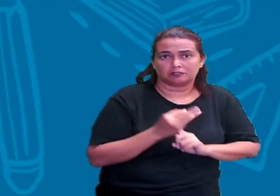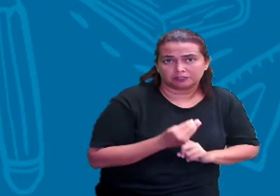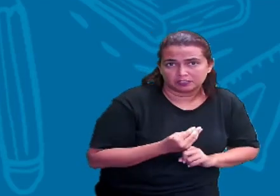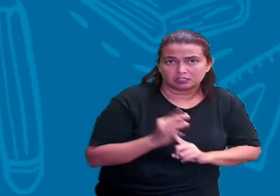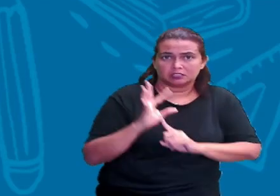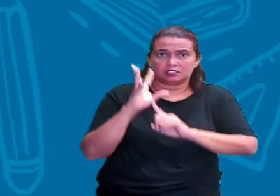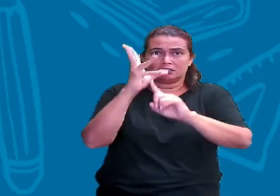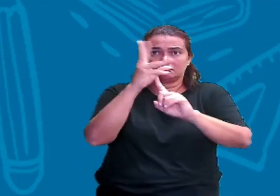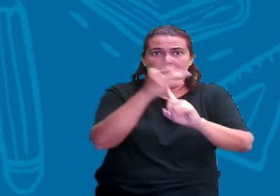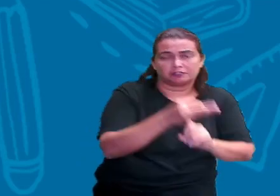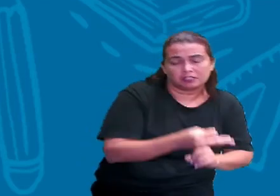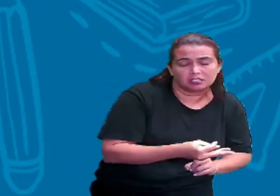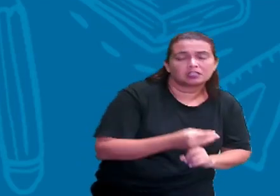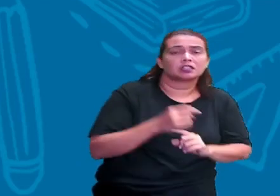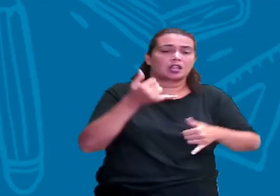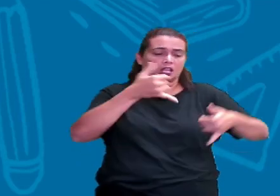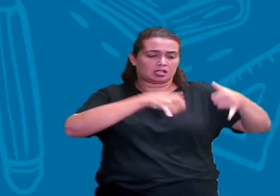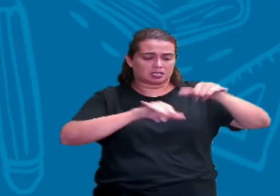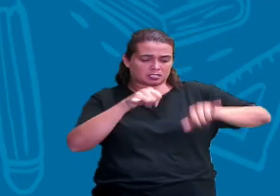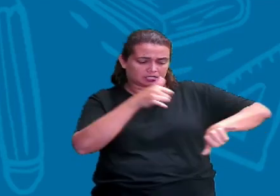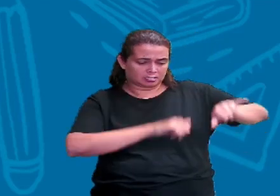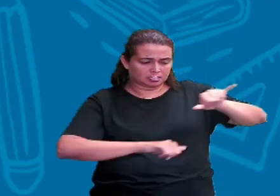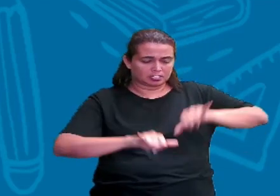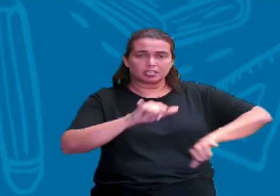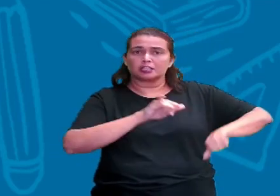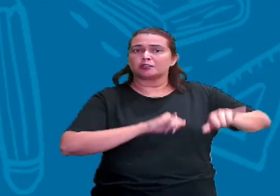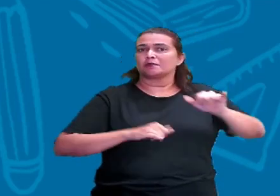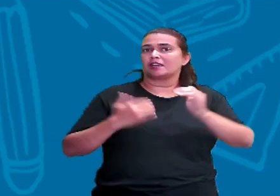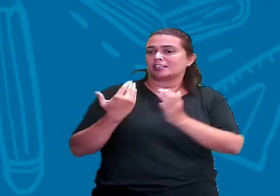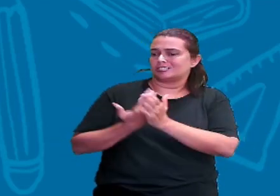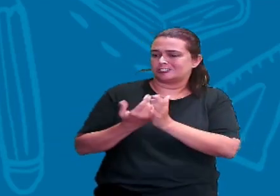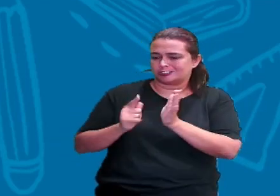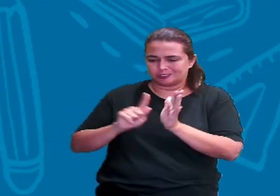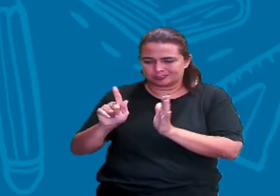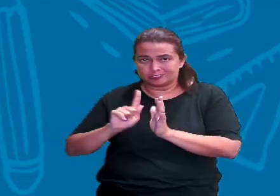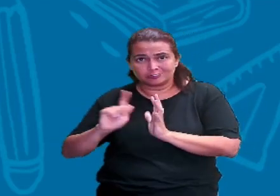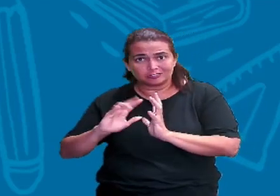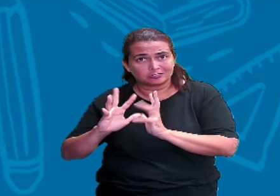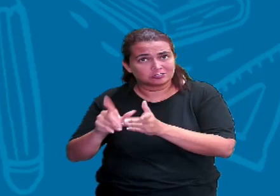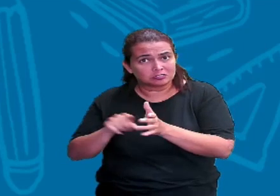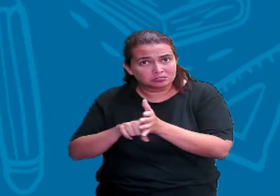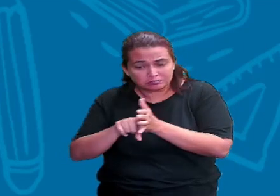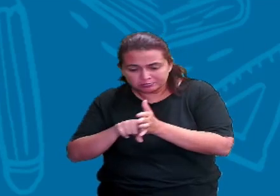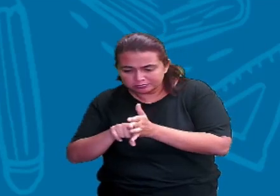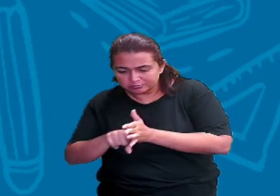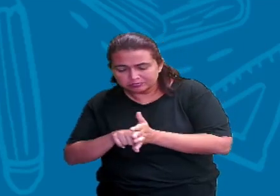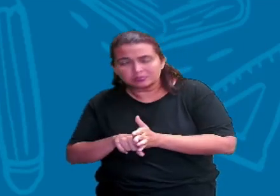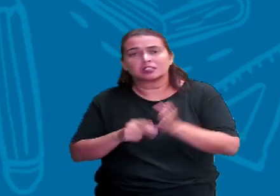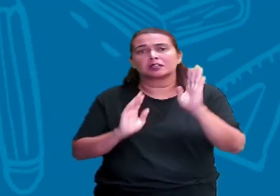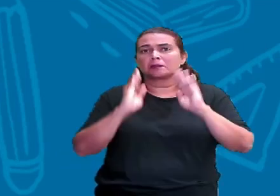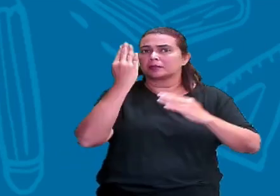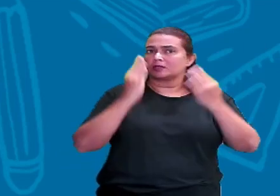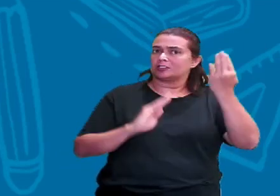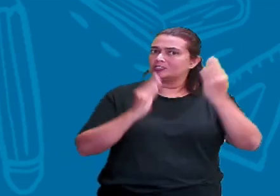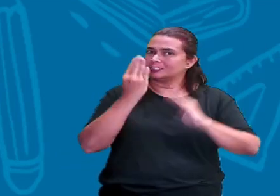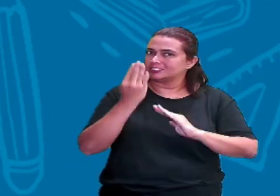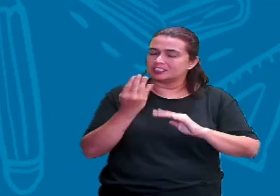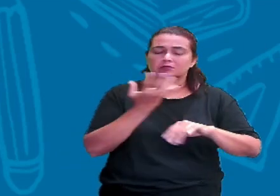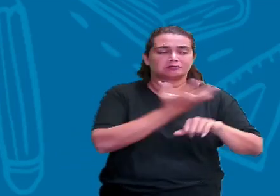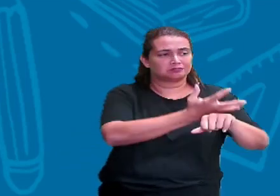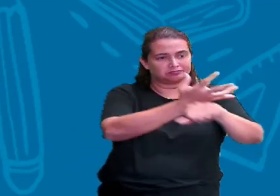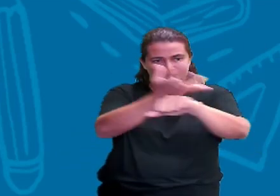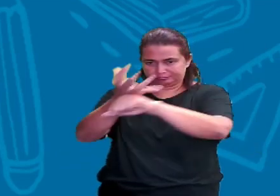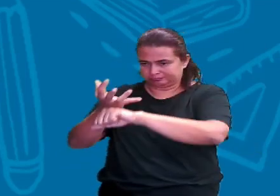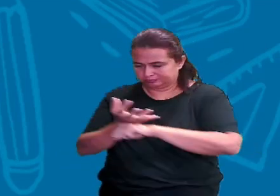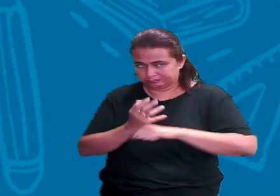a geologia e a biologia. Então, essas são algumas ciências que nos auxiliam para compreender o estudo